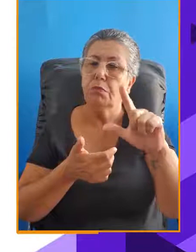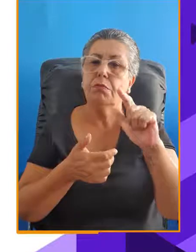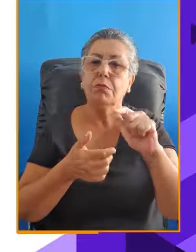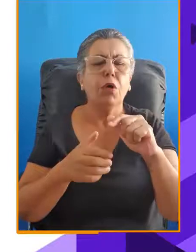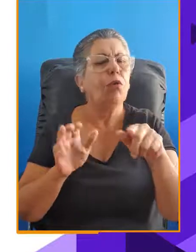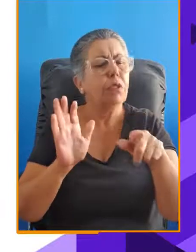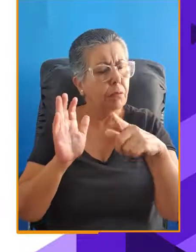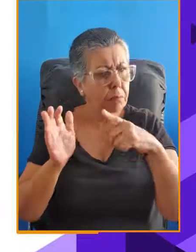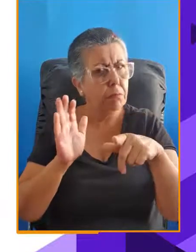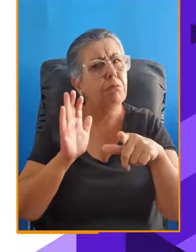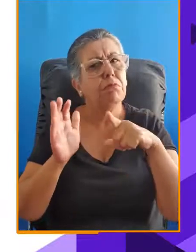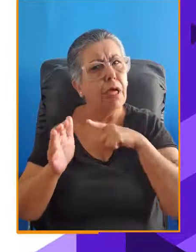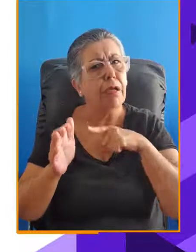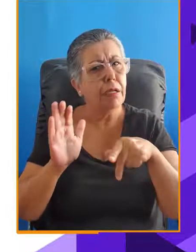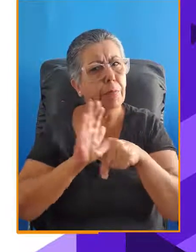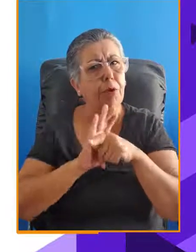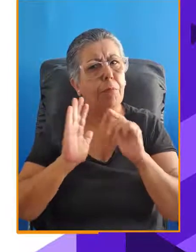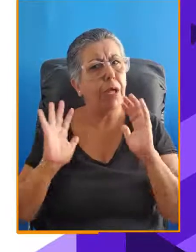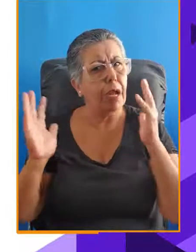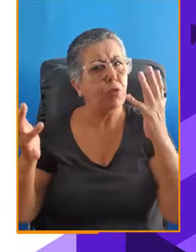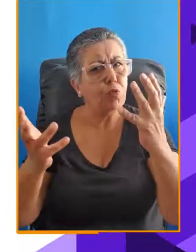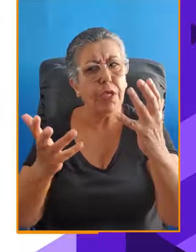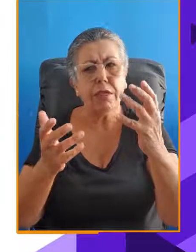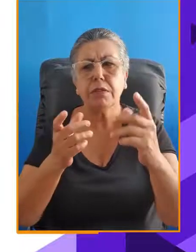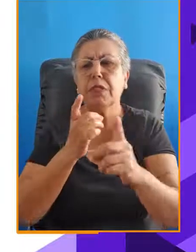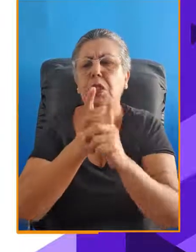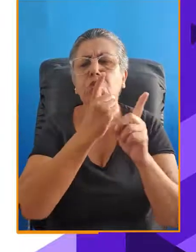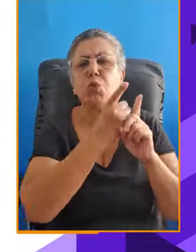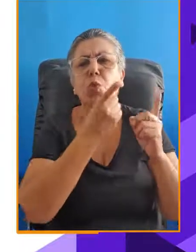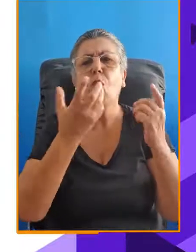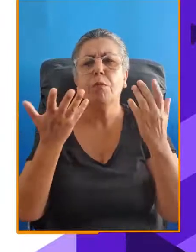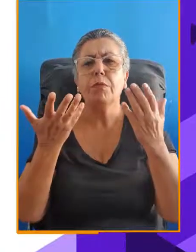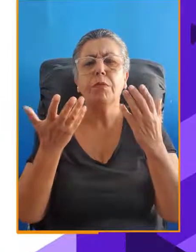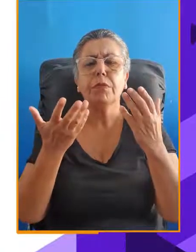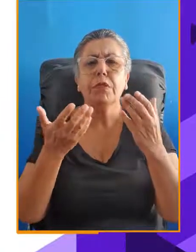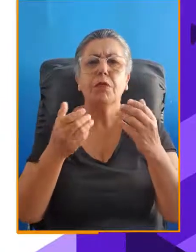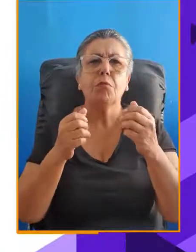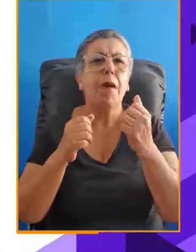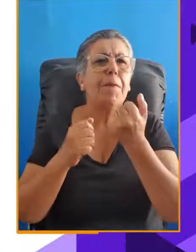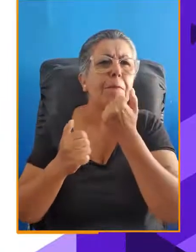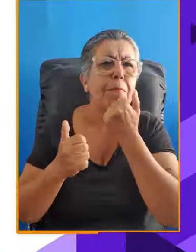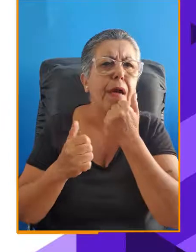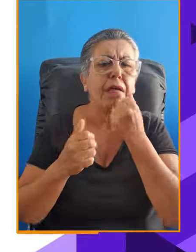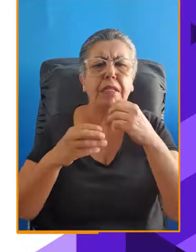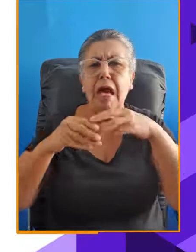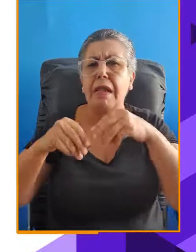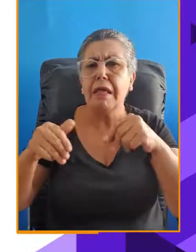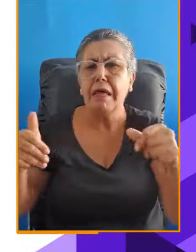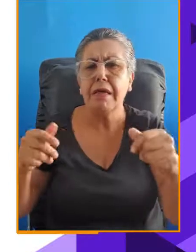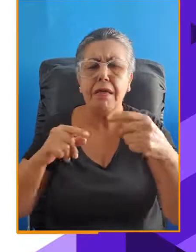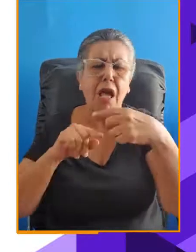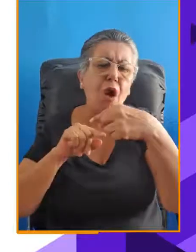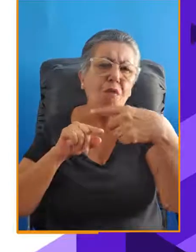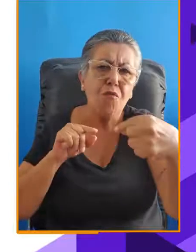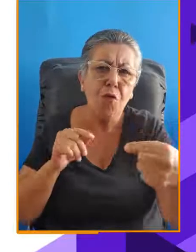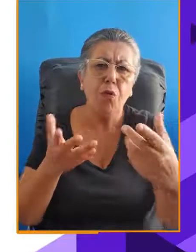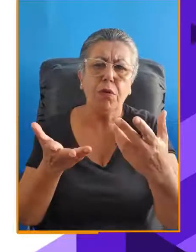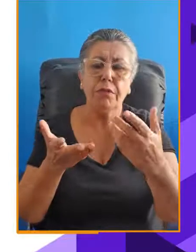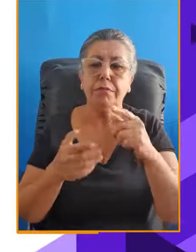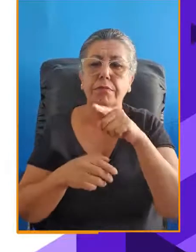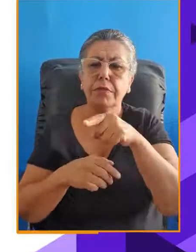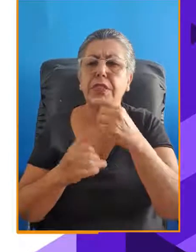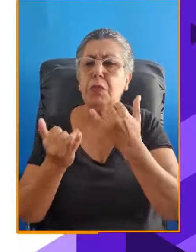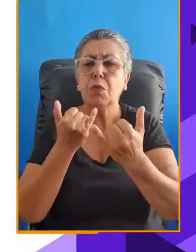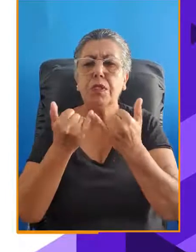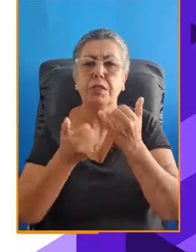na natureza, que são as texturas encontradas na natureza, como as pedras, as areias, as folhas. E aqui